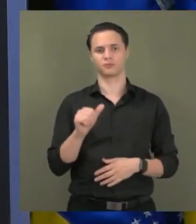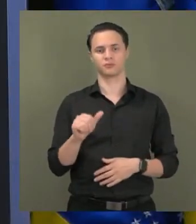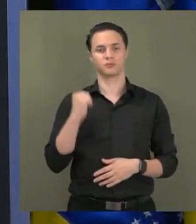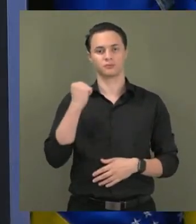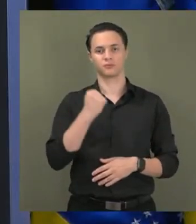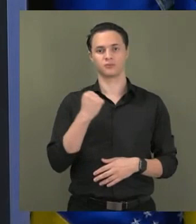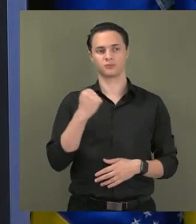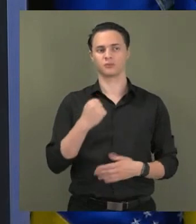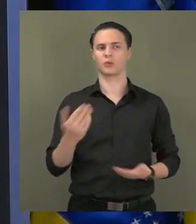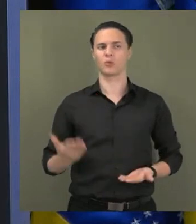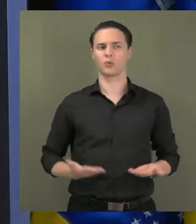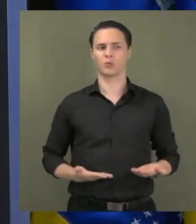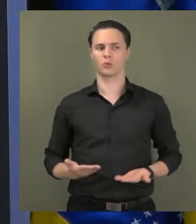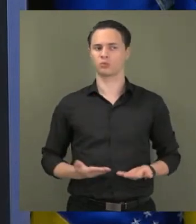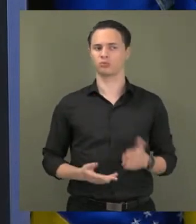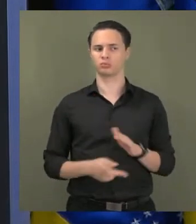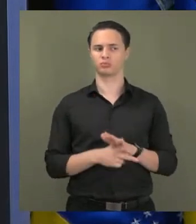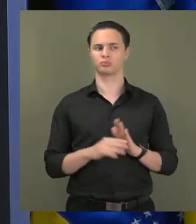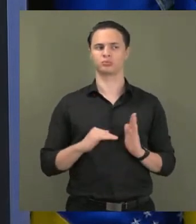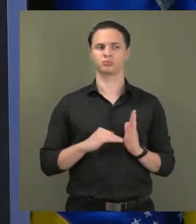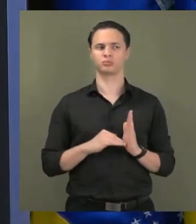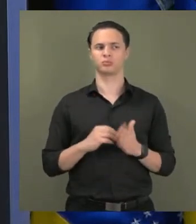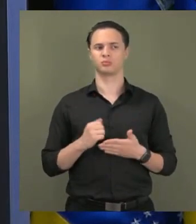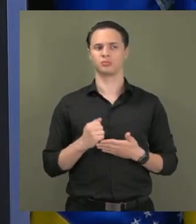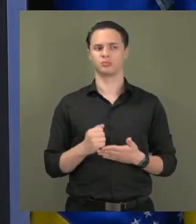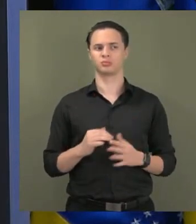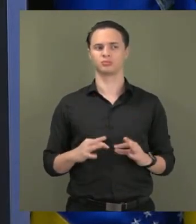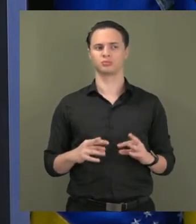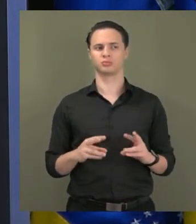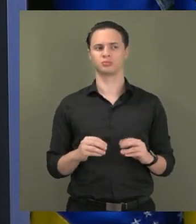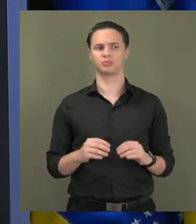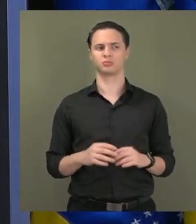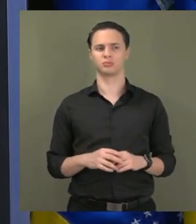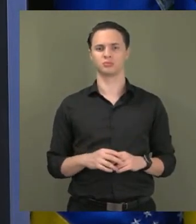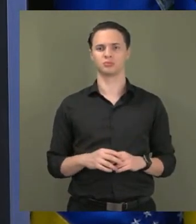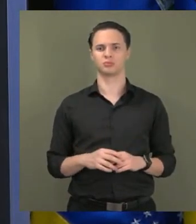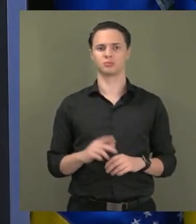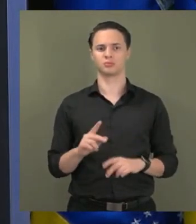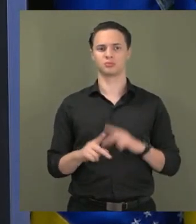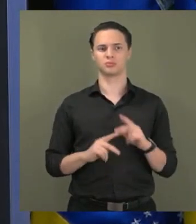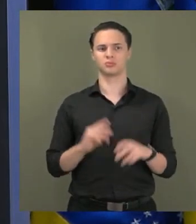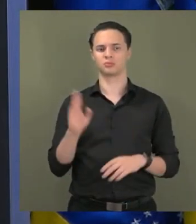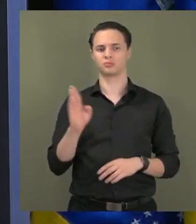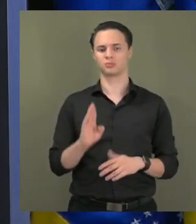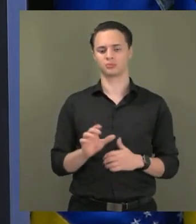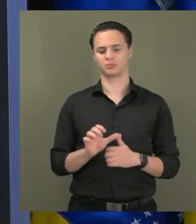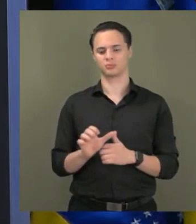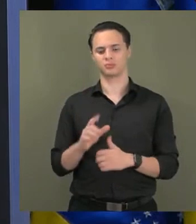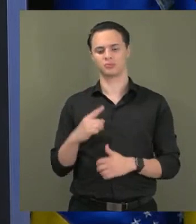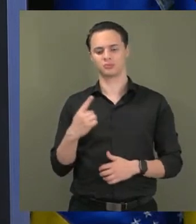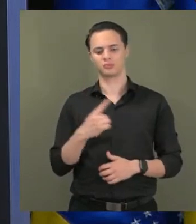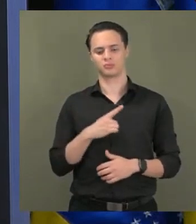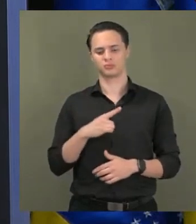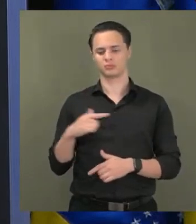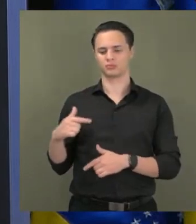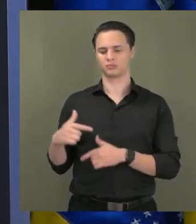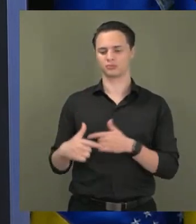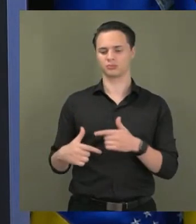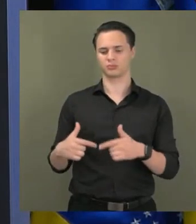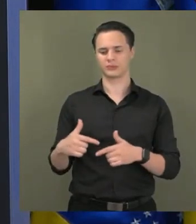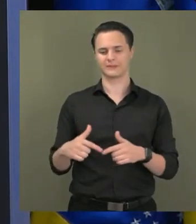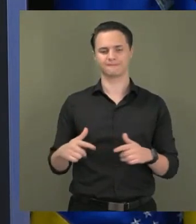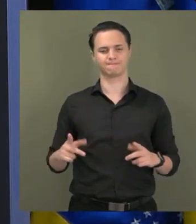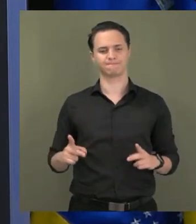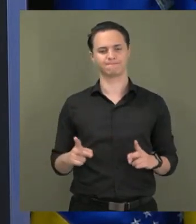senadores, funcionários dessa casa, assessores, brasileiras, brasileiros que nos acompanham aí pelo trabalho